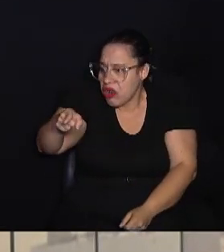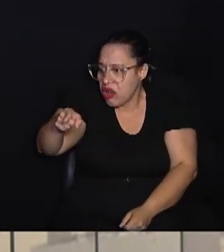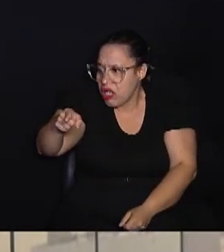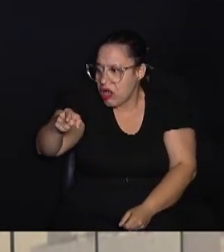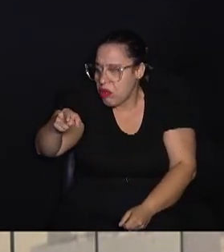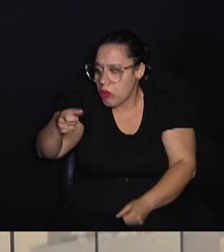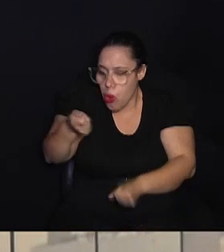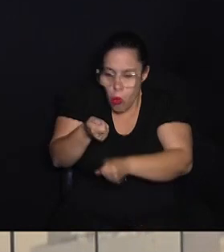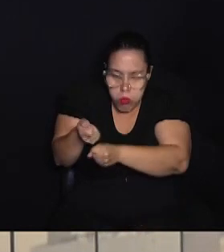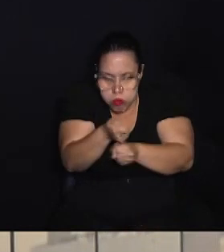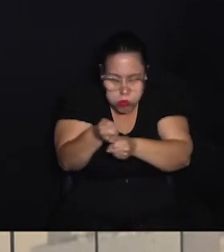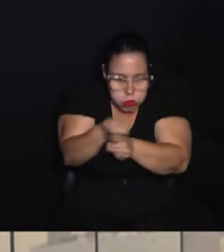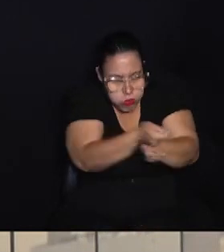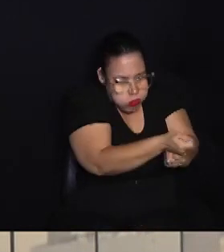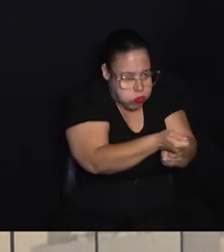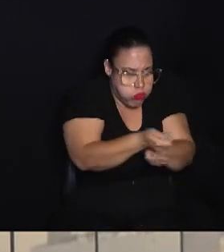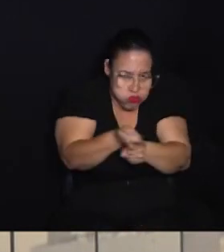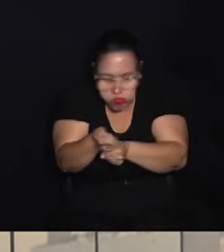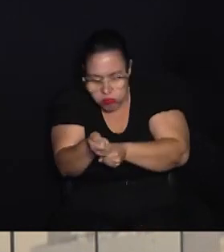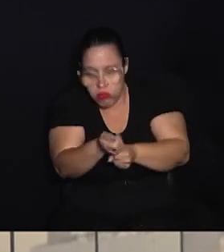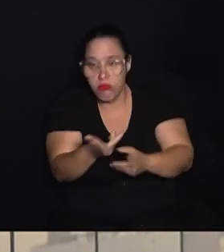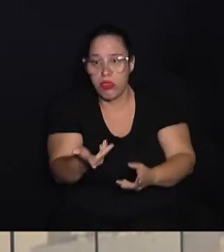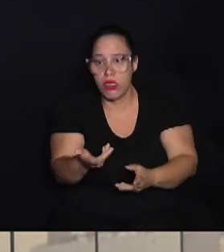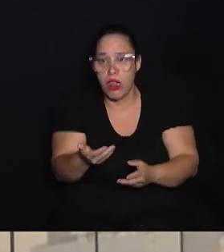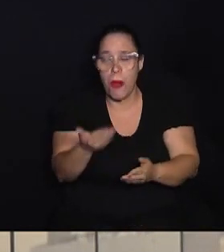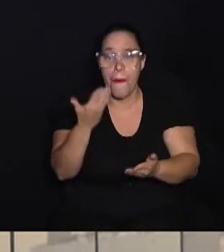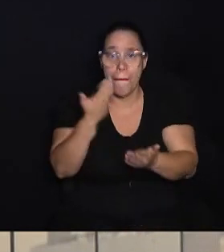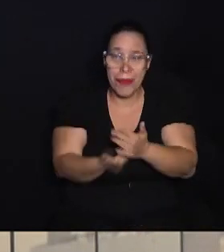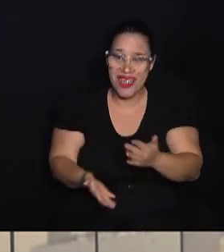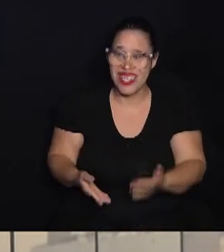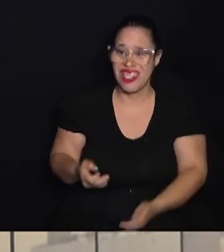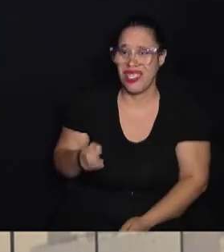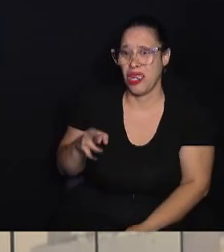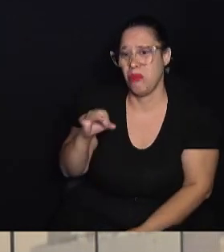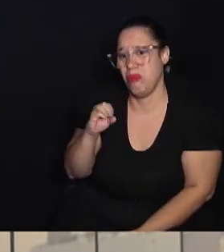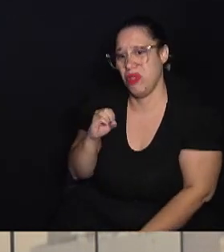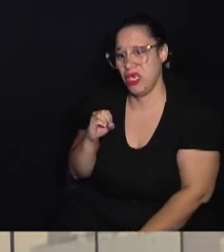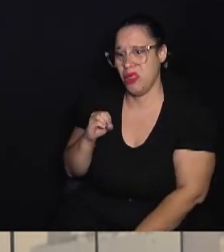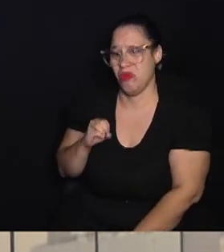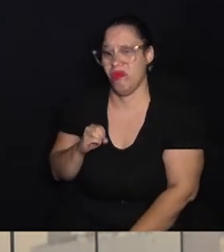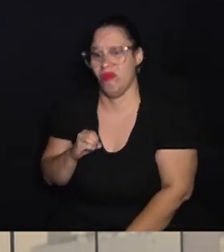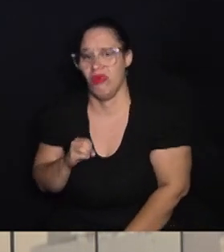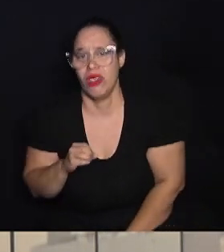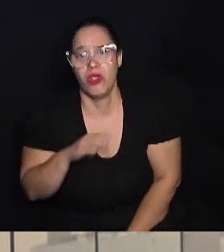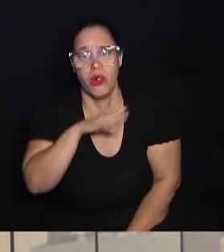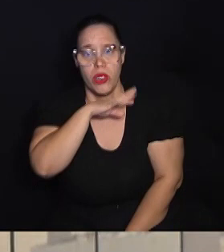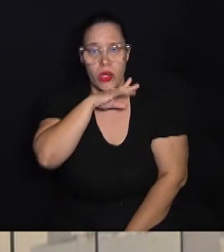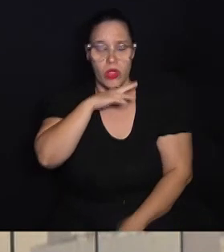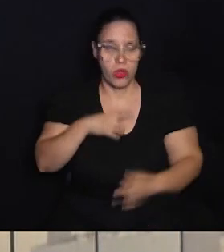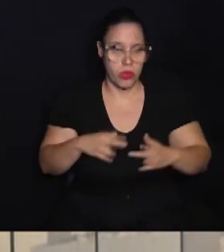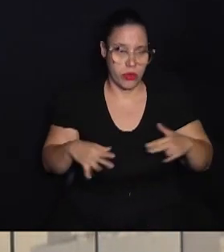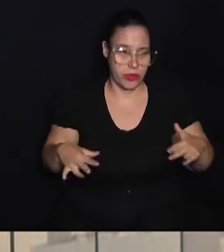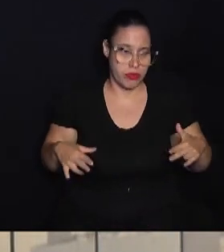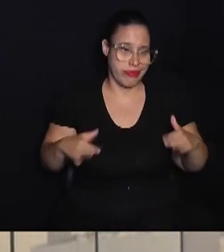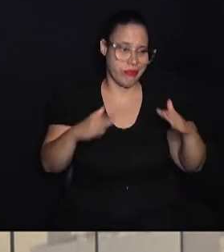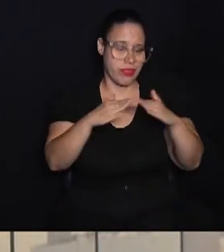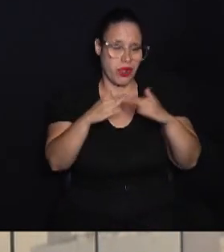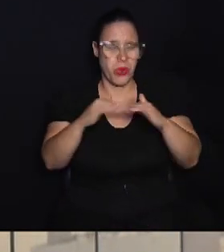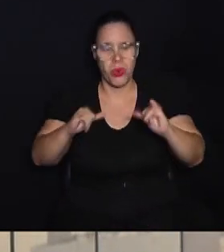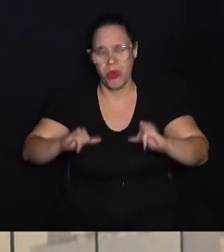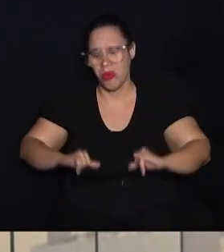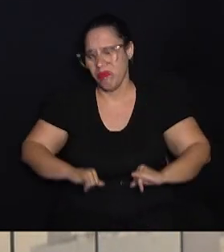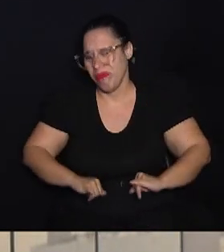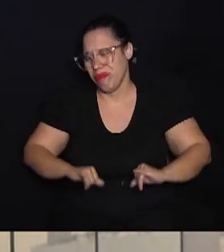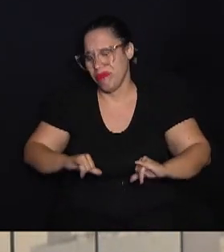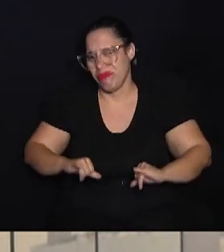um incêndio de grandes proporções, perdas da biodiversidade, os animais domésticos que acabam sofrendo, quer